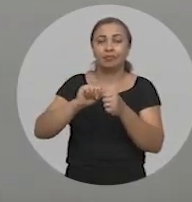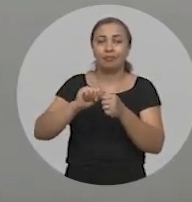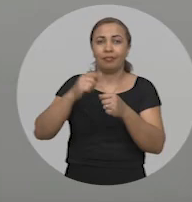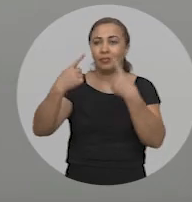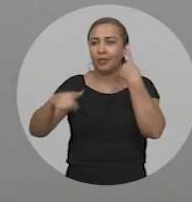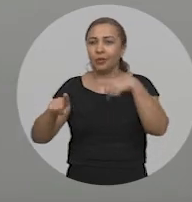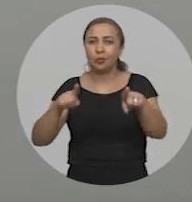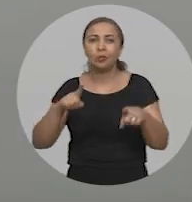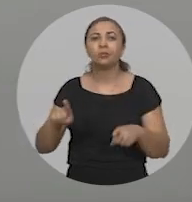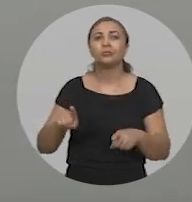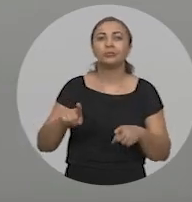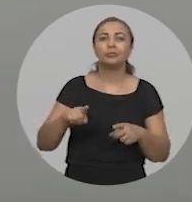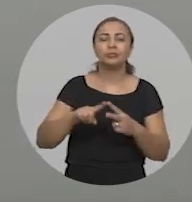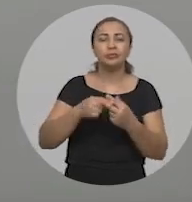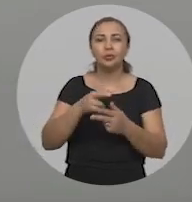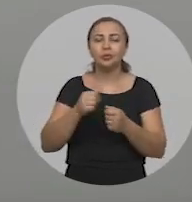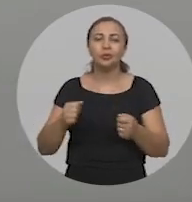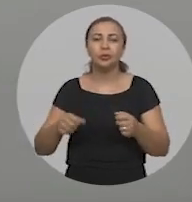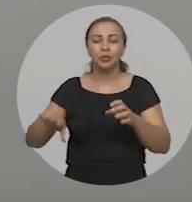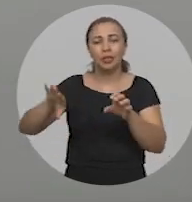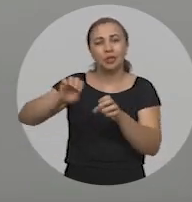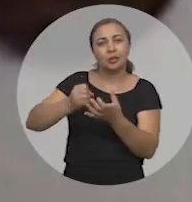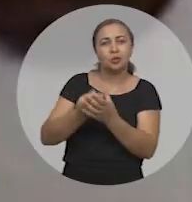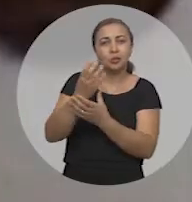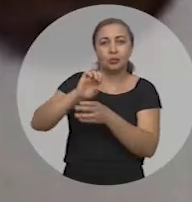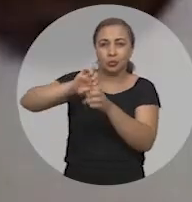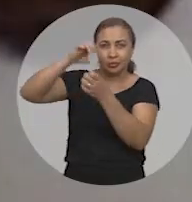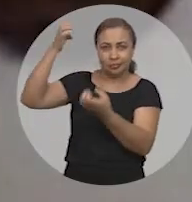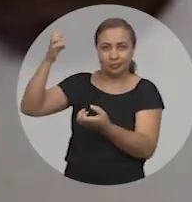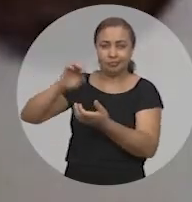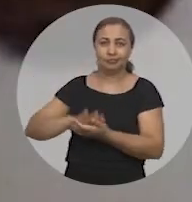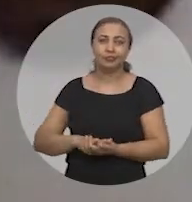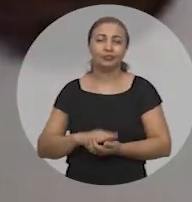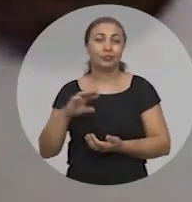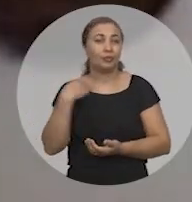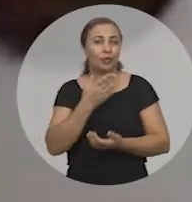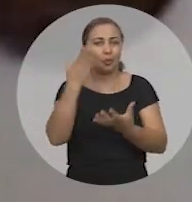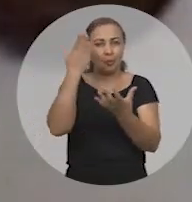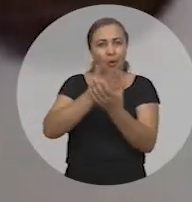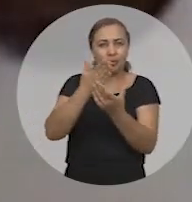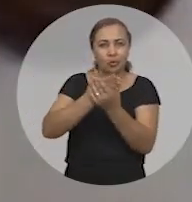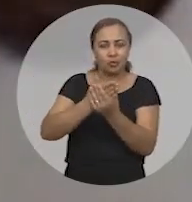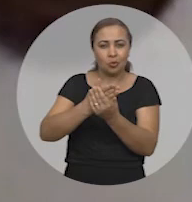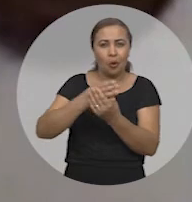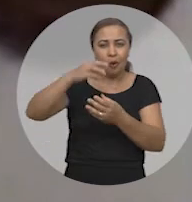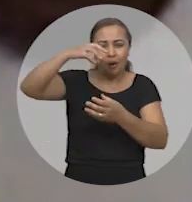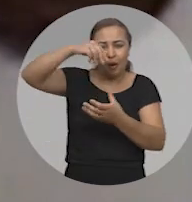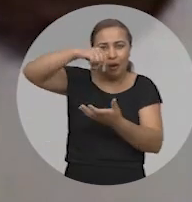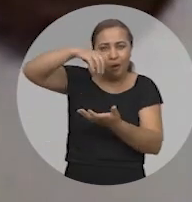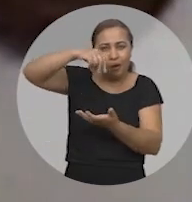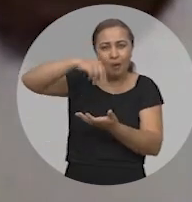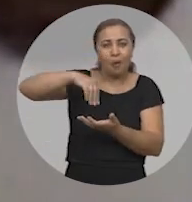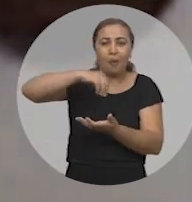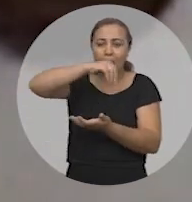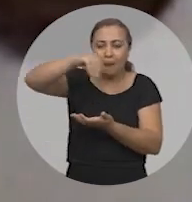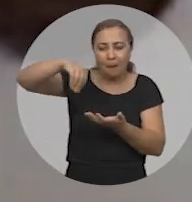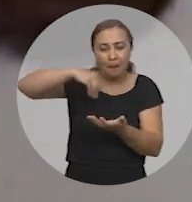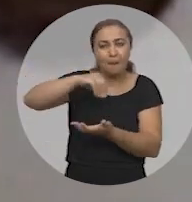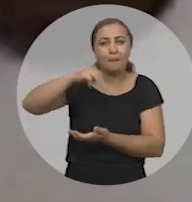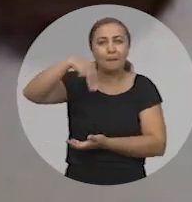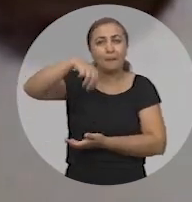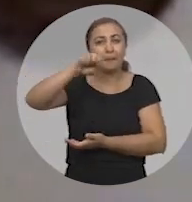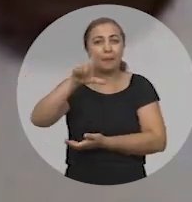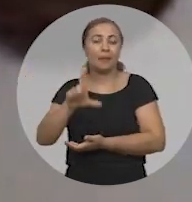para elaborar os produtos derivados do cacau. Nós processamos o mel de cacau, né? Tornamos ele factível